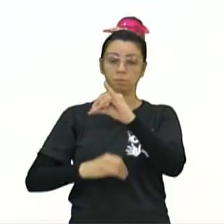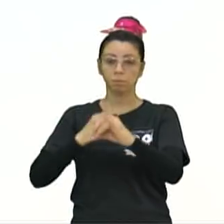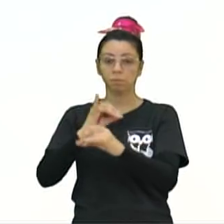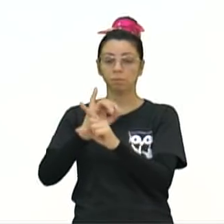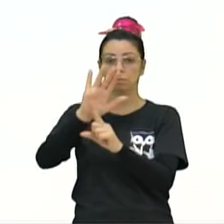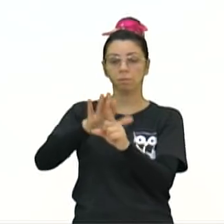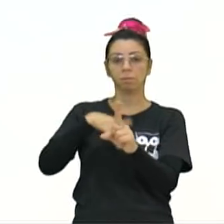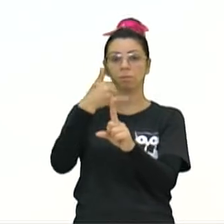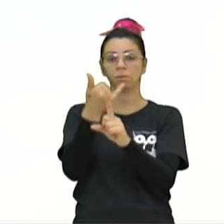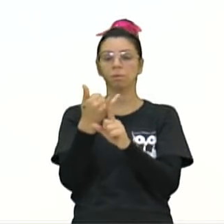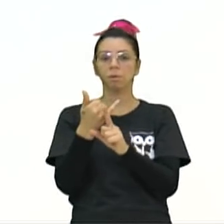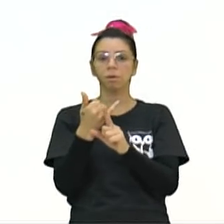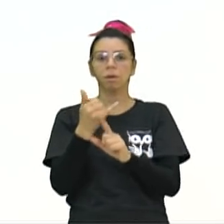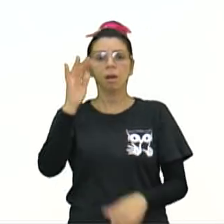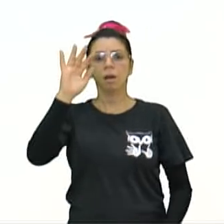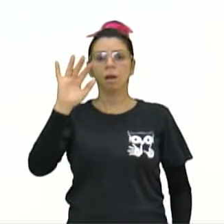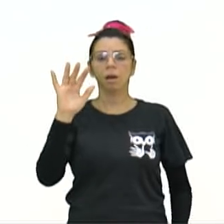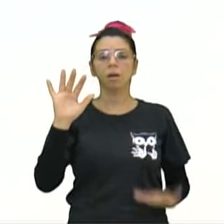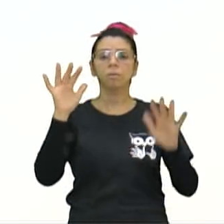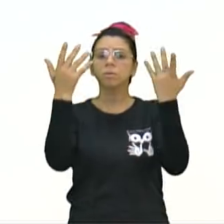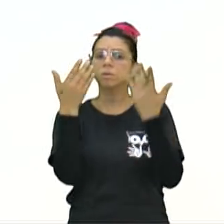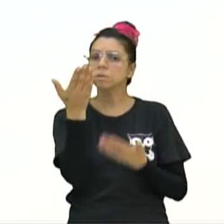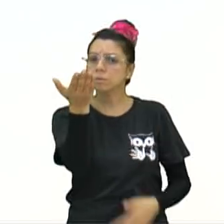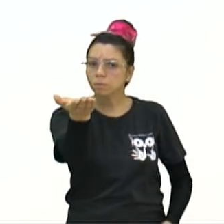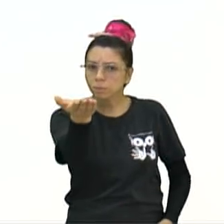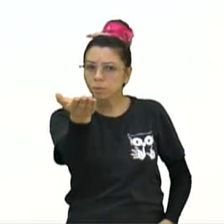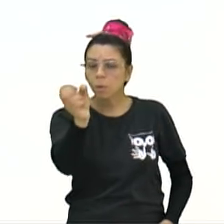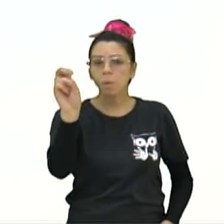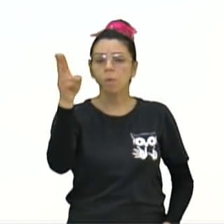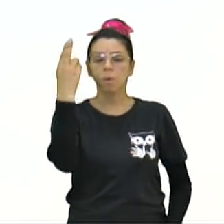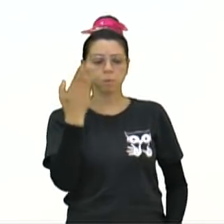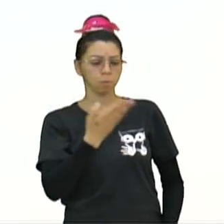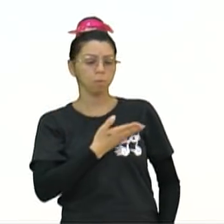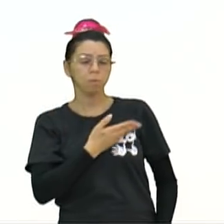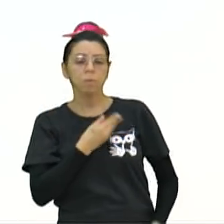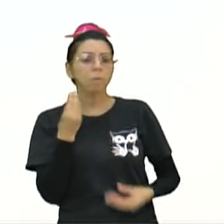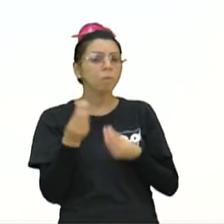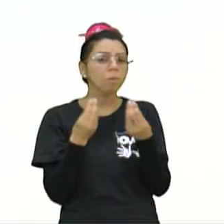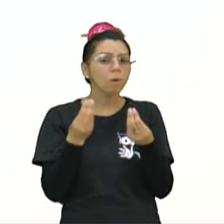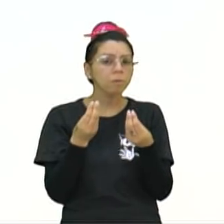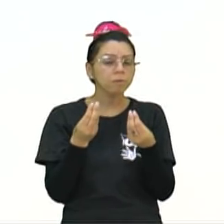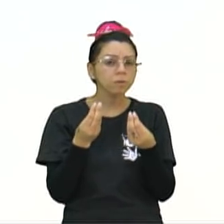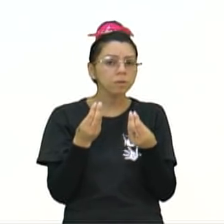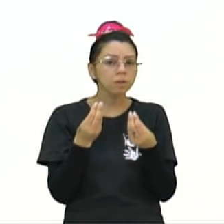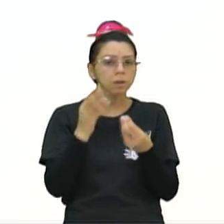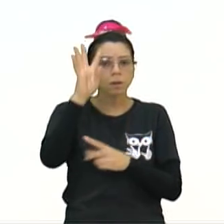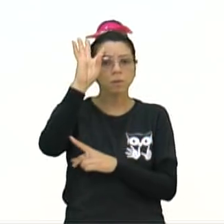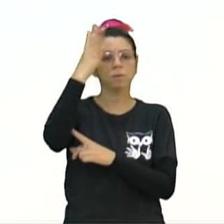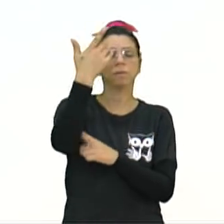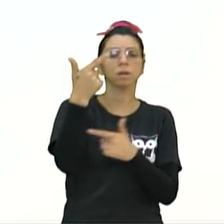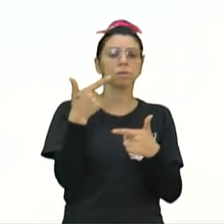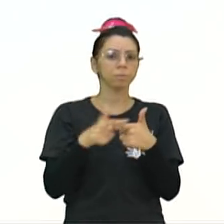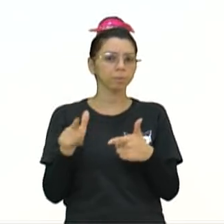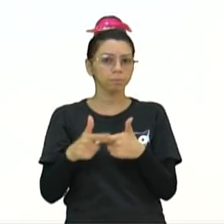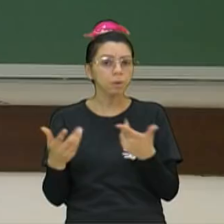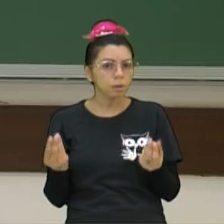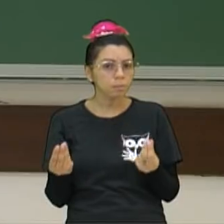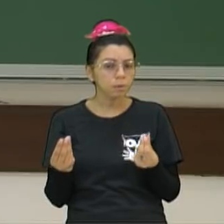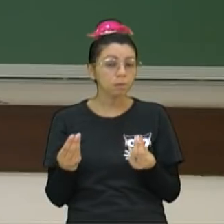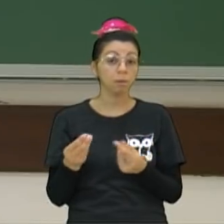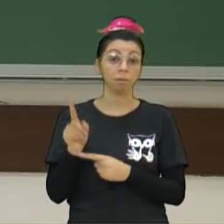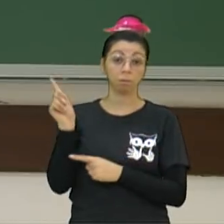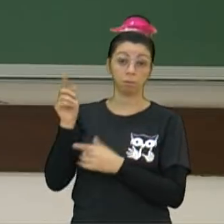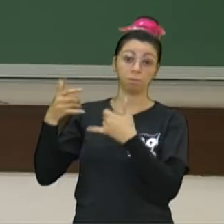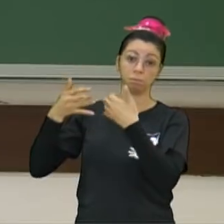você ou com algum amigo seu, o que você faria para agir com assertividade? Então, essa é uma questão para você refletir